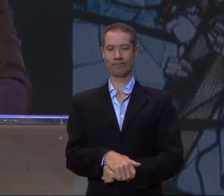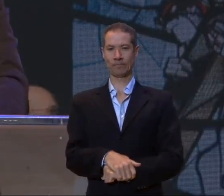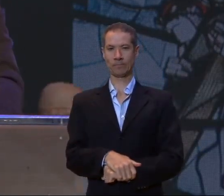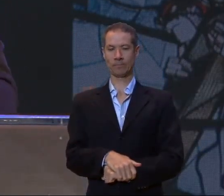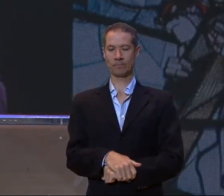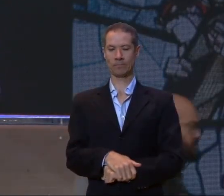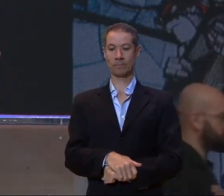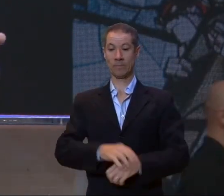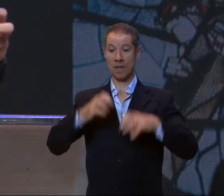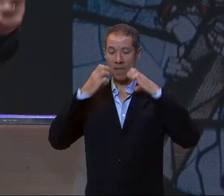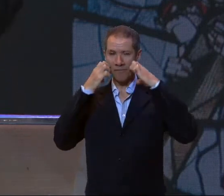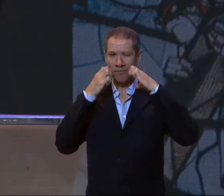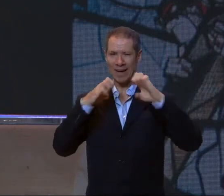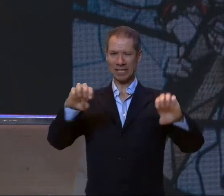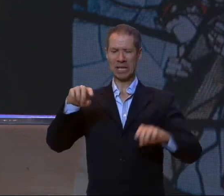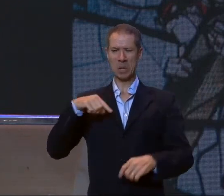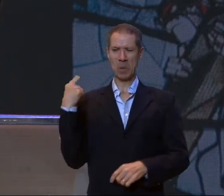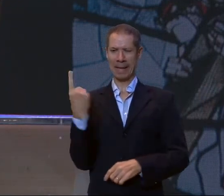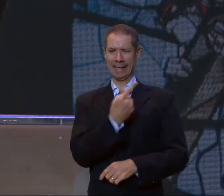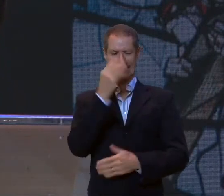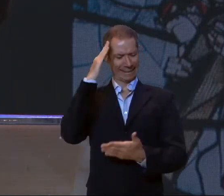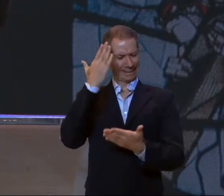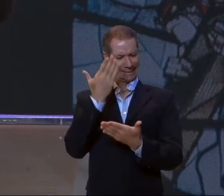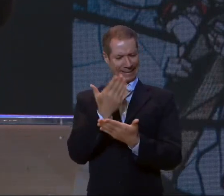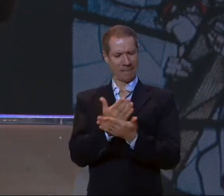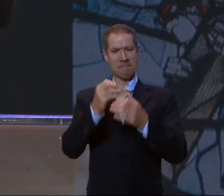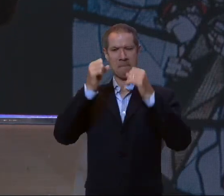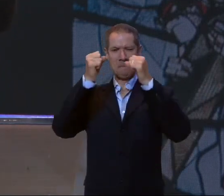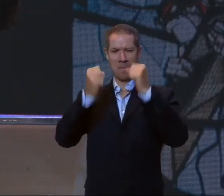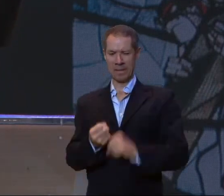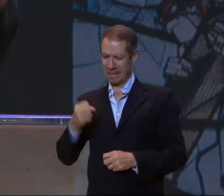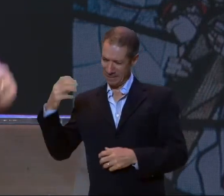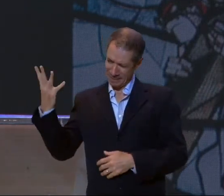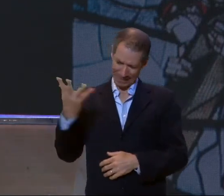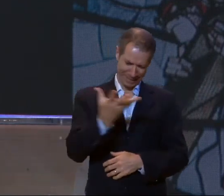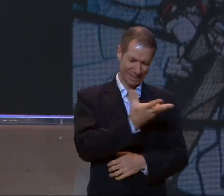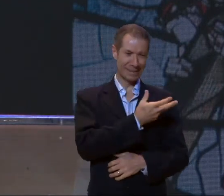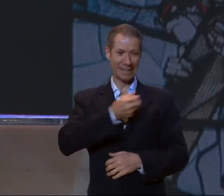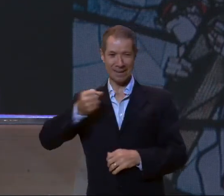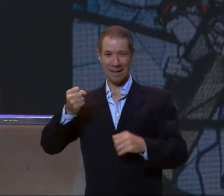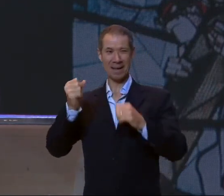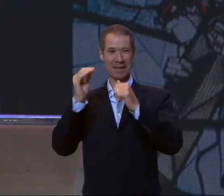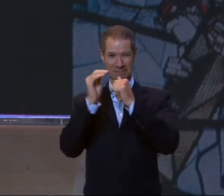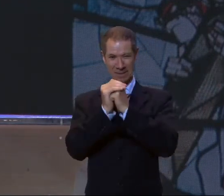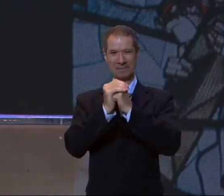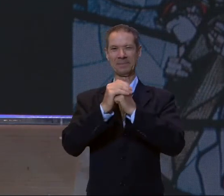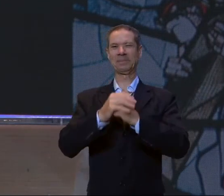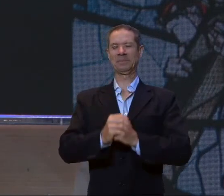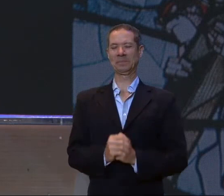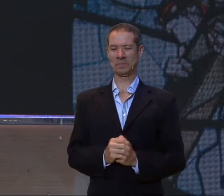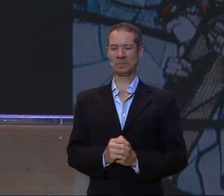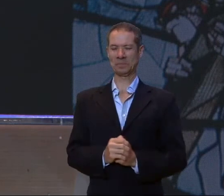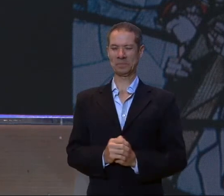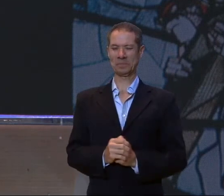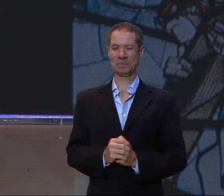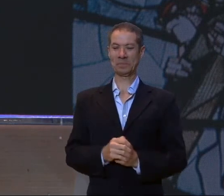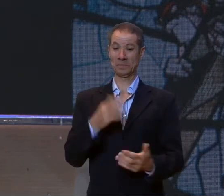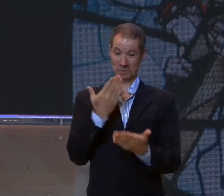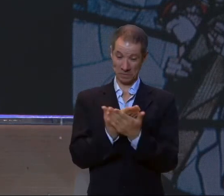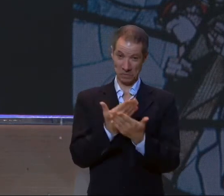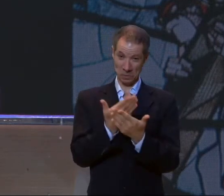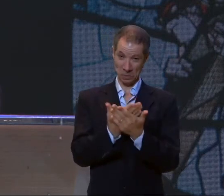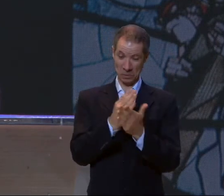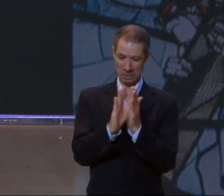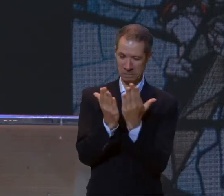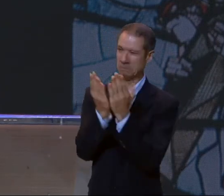Esse Evangelho que nós cremos é poderoso para salvar, amém? Eu quero estudar a palavra